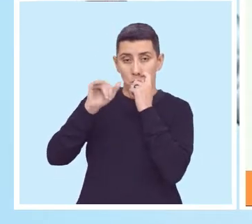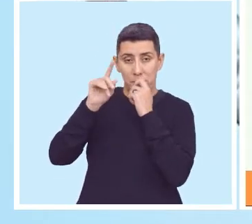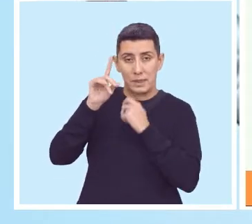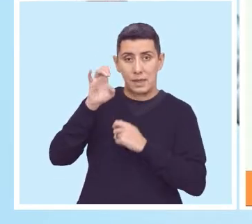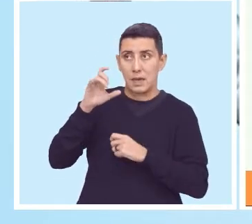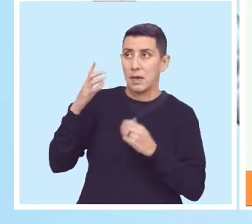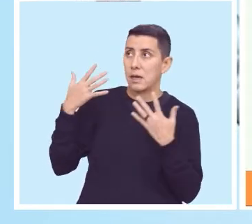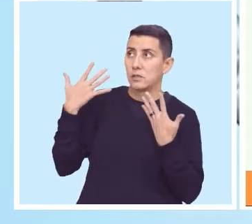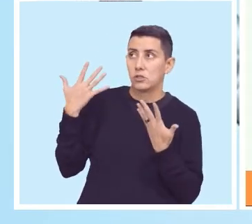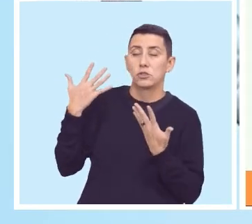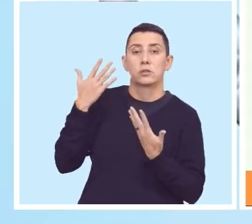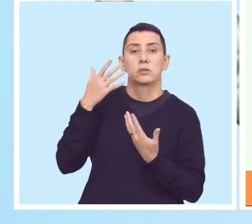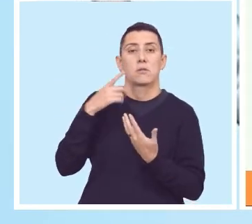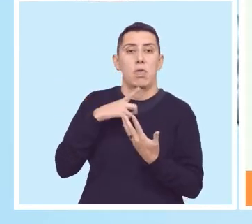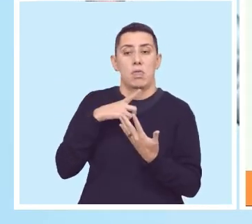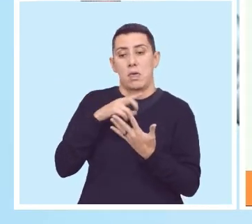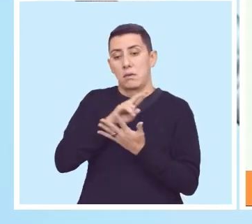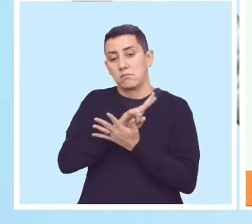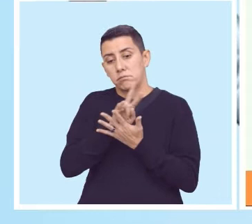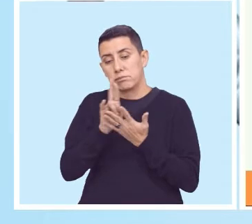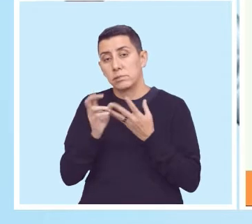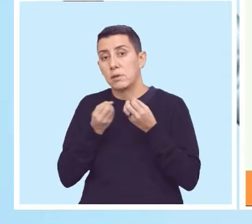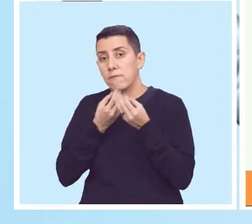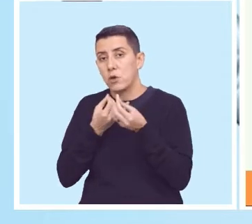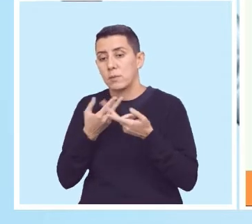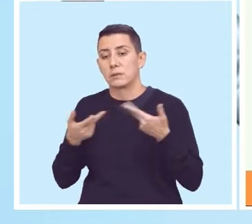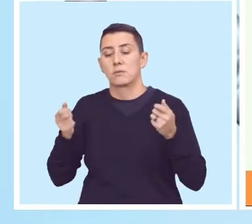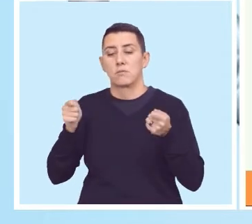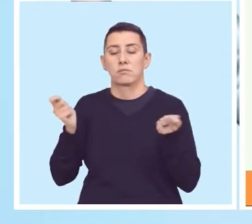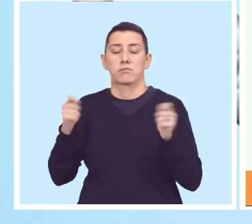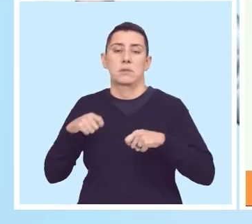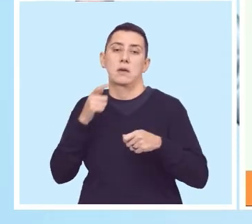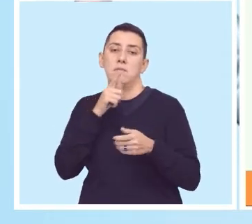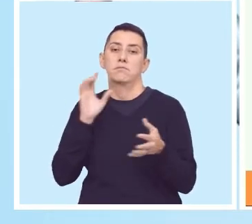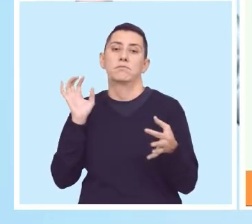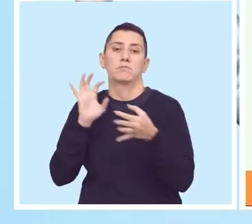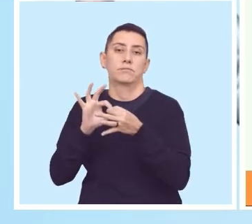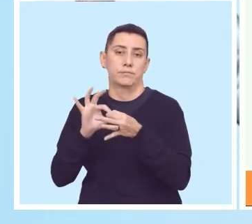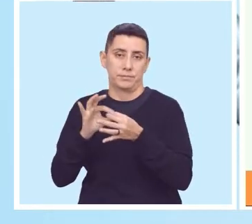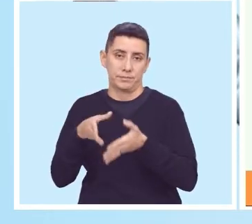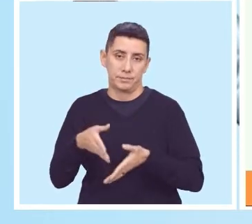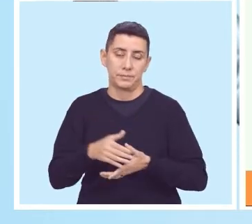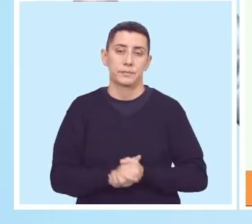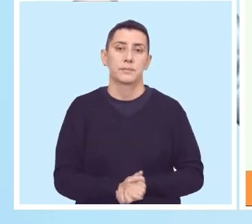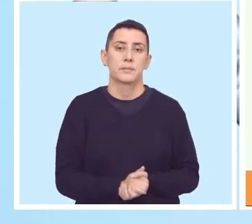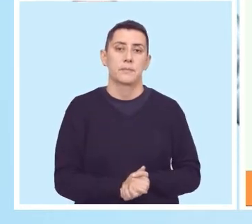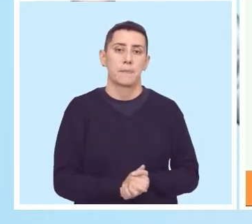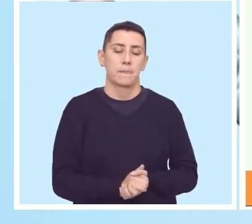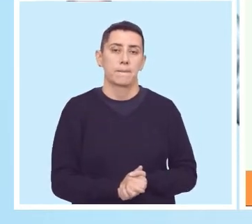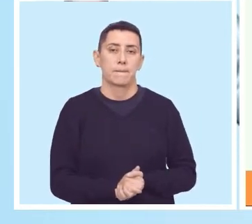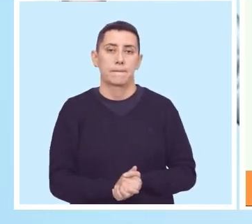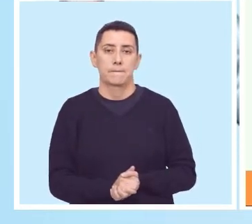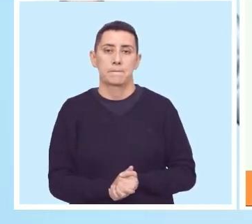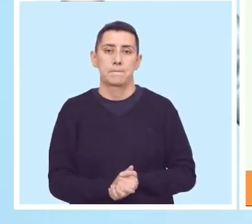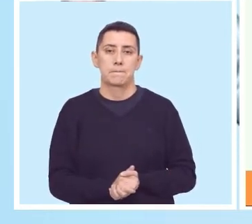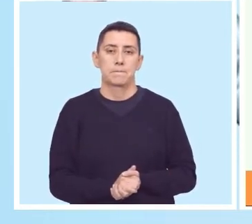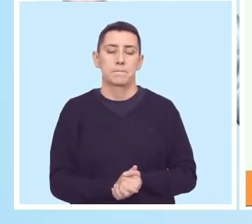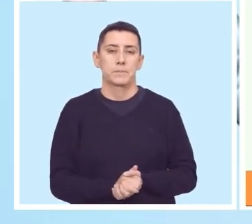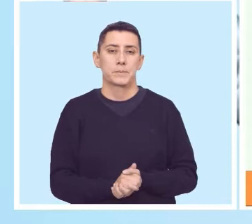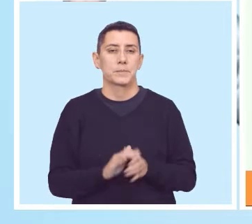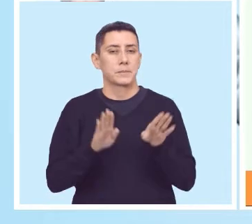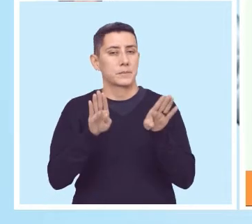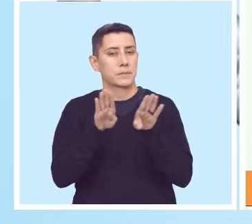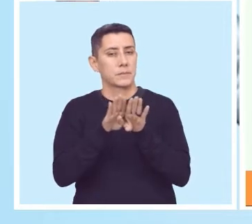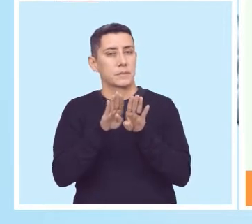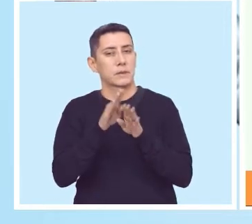e diversas métricas que podem ser relacionadas. E aí nós, de maneira até apenas para